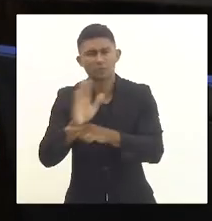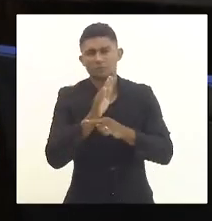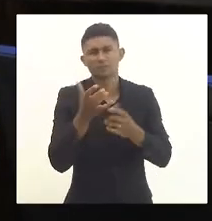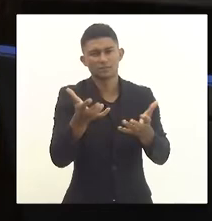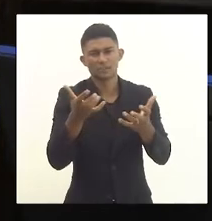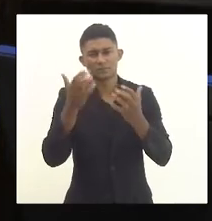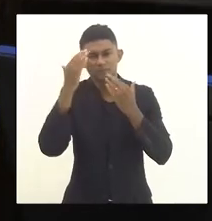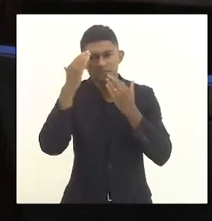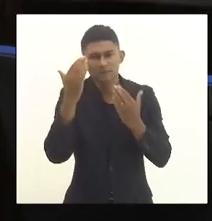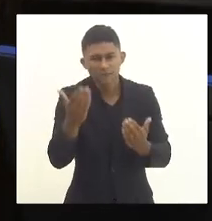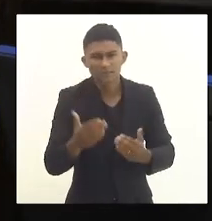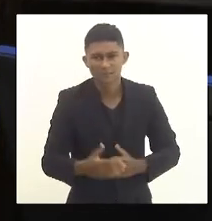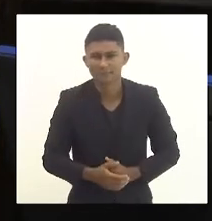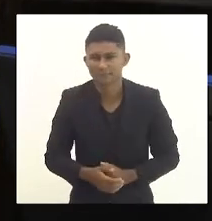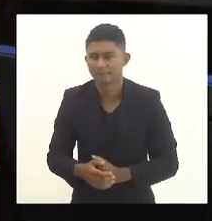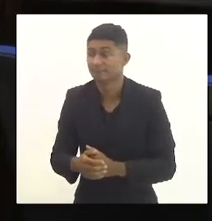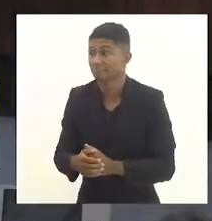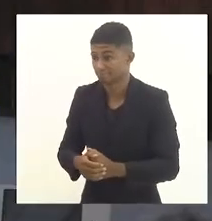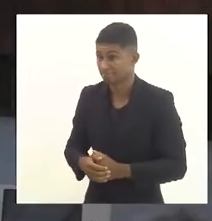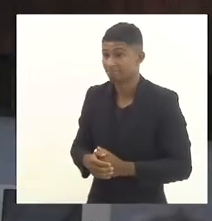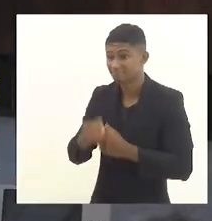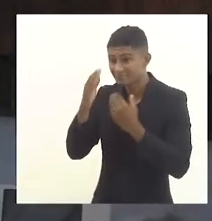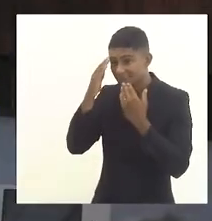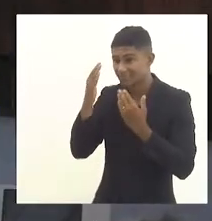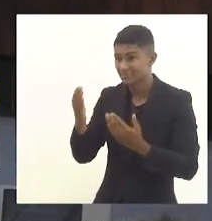deputado. Obrigado, Igor.